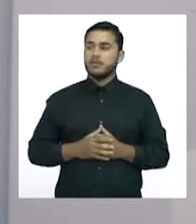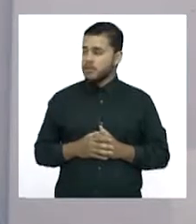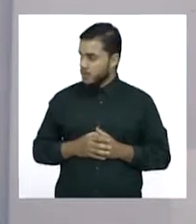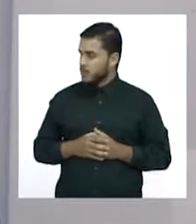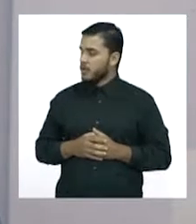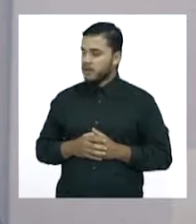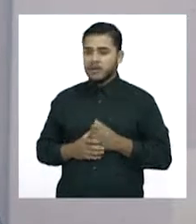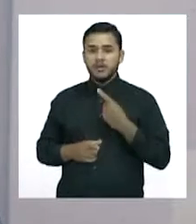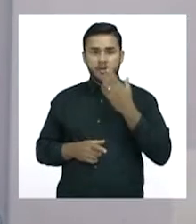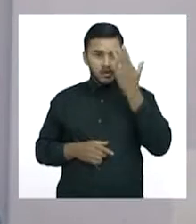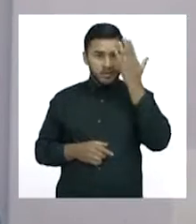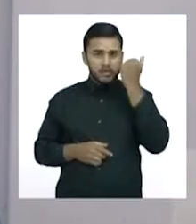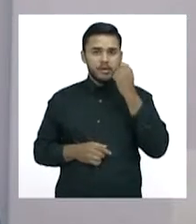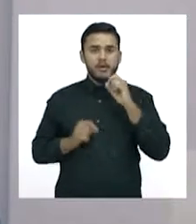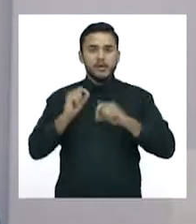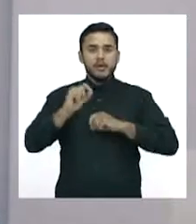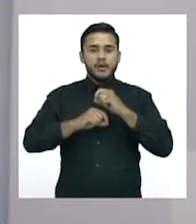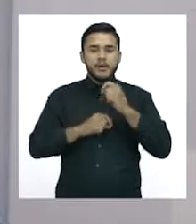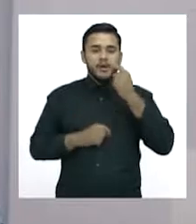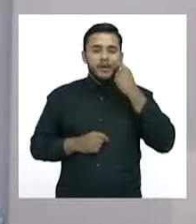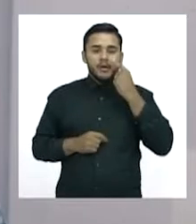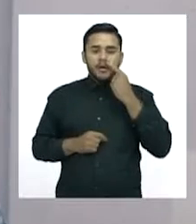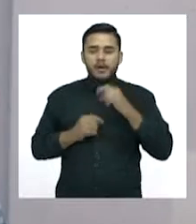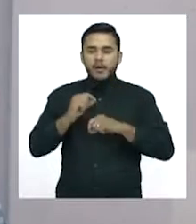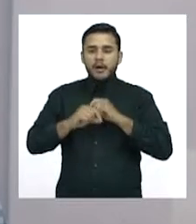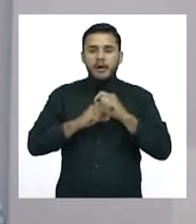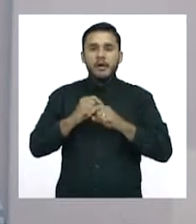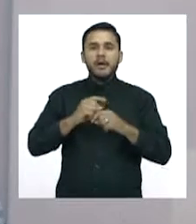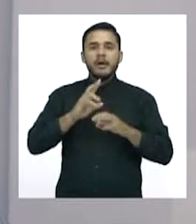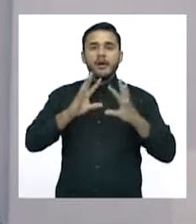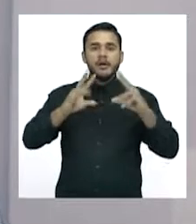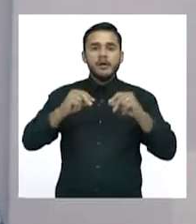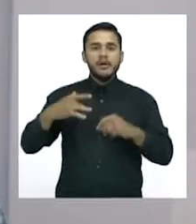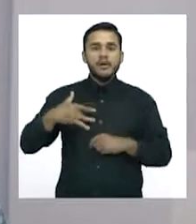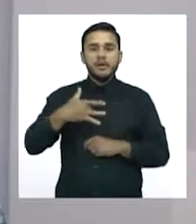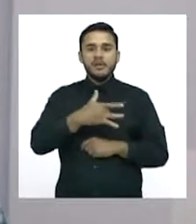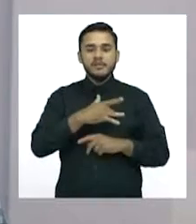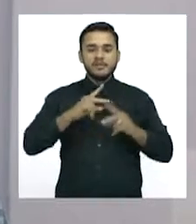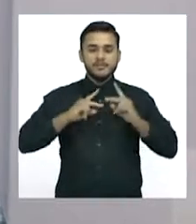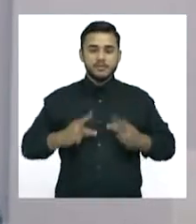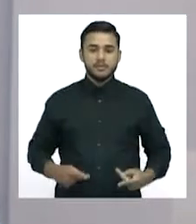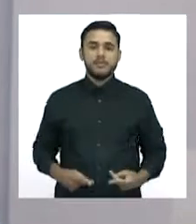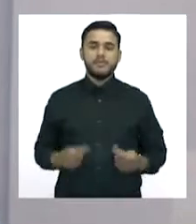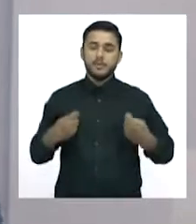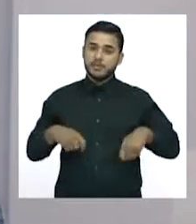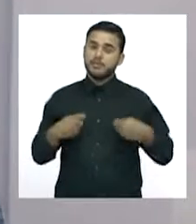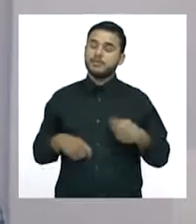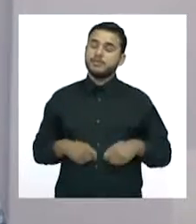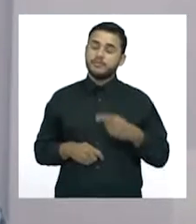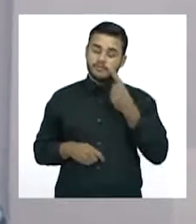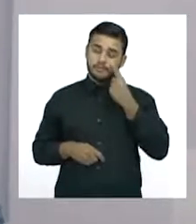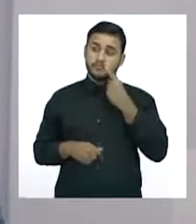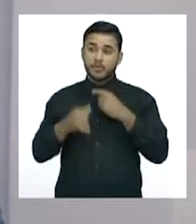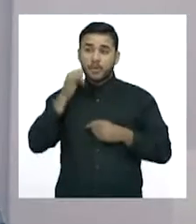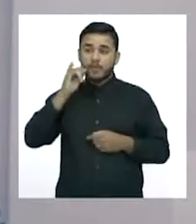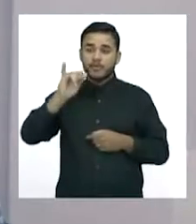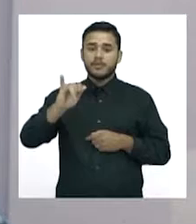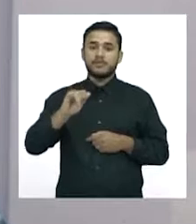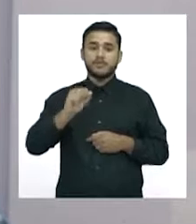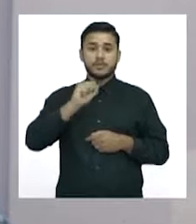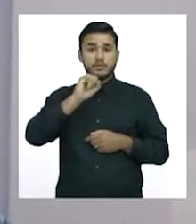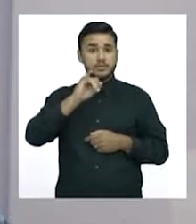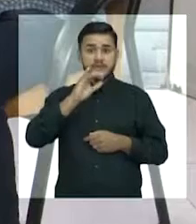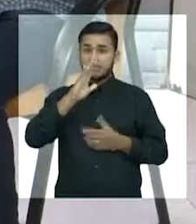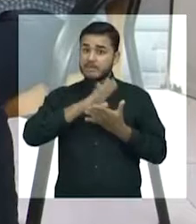um confronto mais específico com a questão da saúde humana, a gente vai ter que realmente tomar uma decisão talvez mais drástica que não seja a